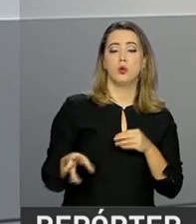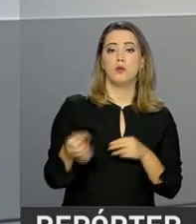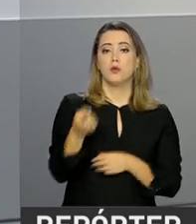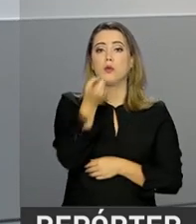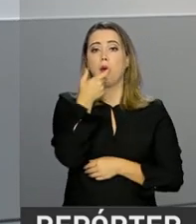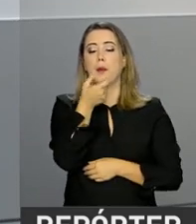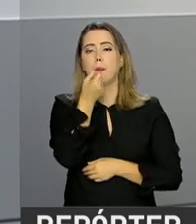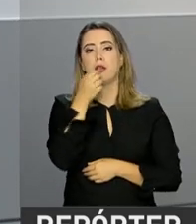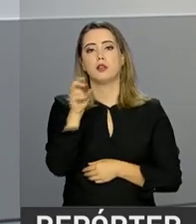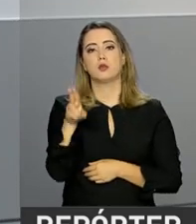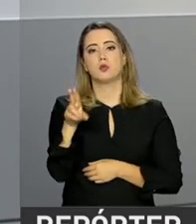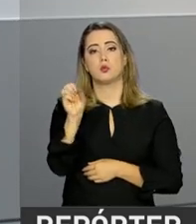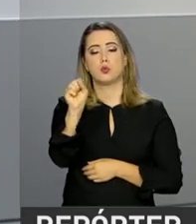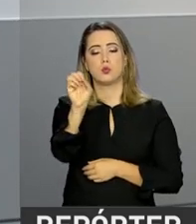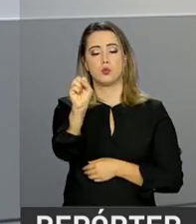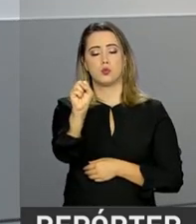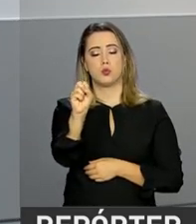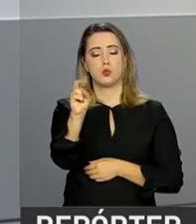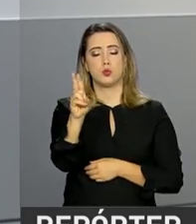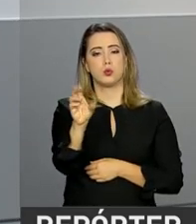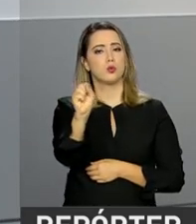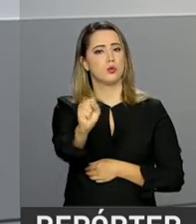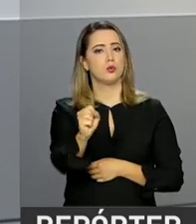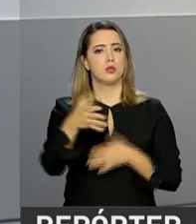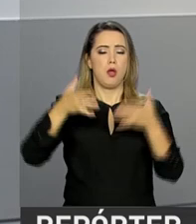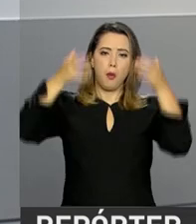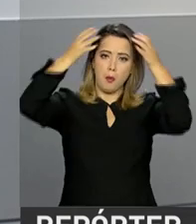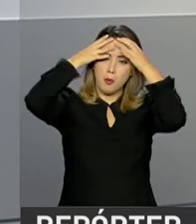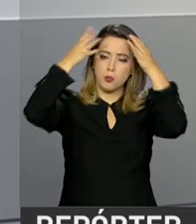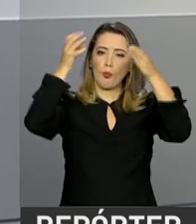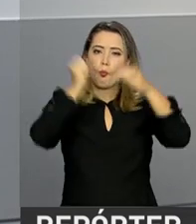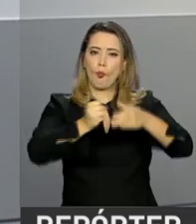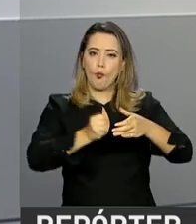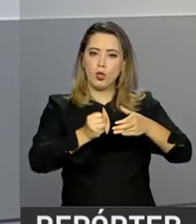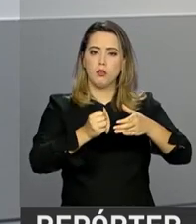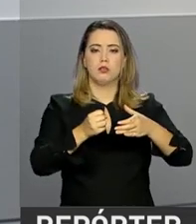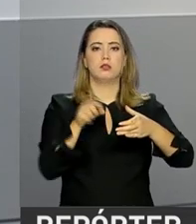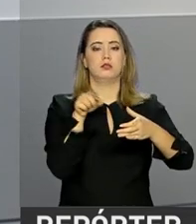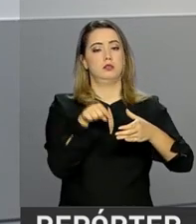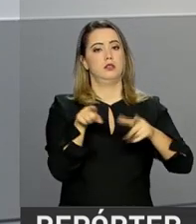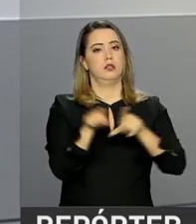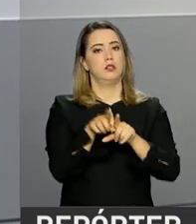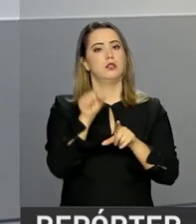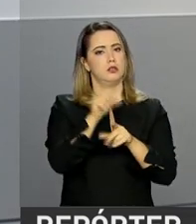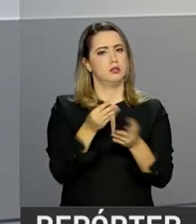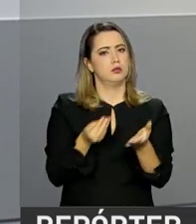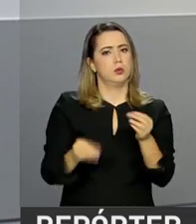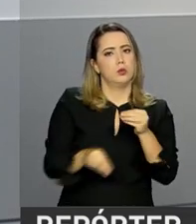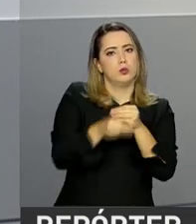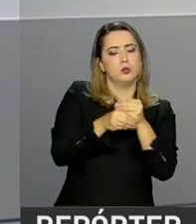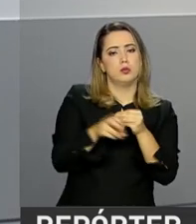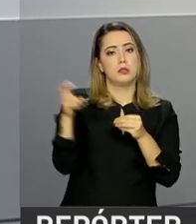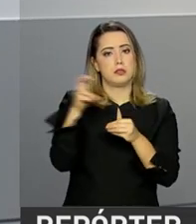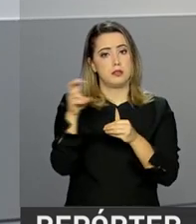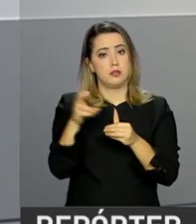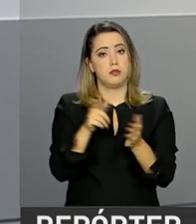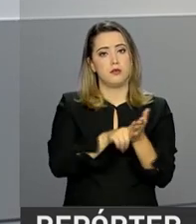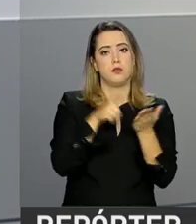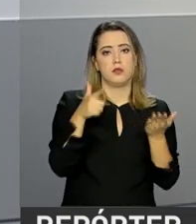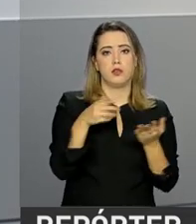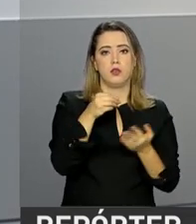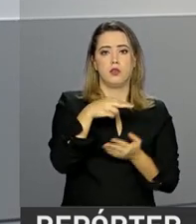no SUS. O remédio, já aprovado pela Anvisa, teve a inclusão publicada nesta quinta-feira no Diário Oficial. A